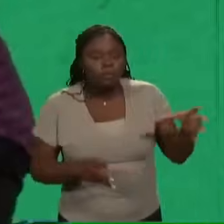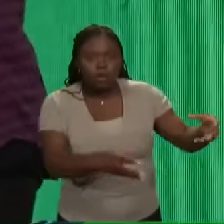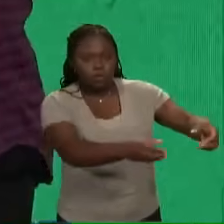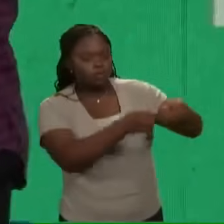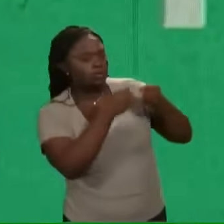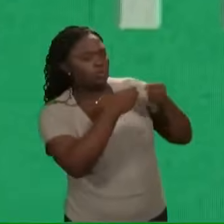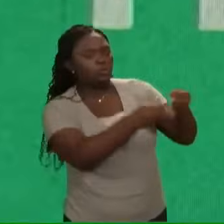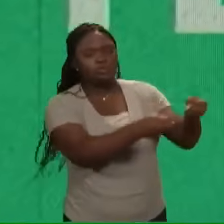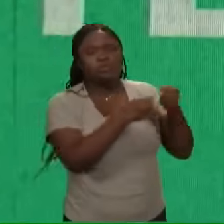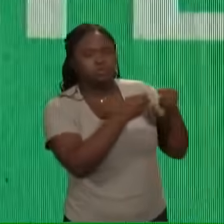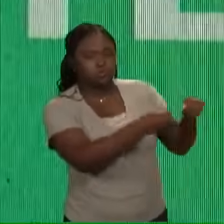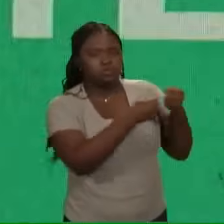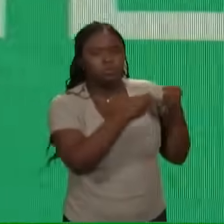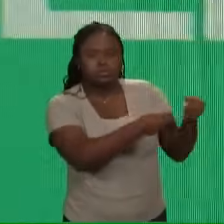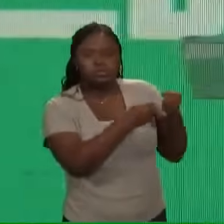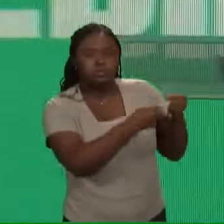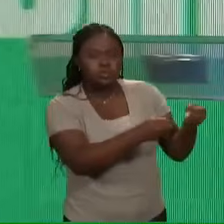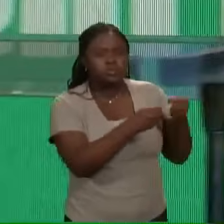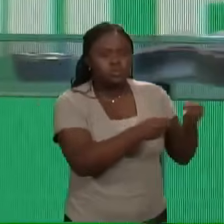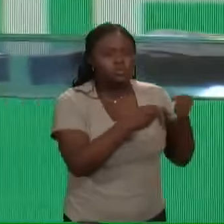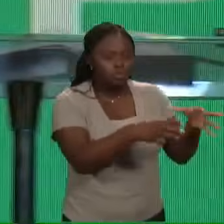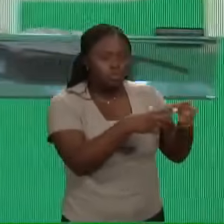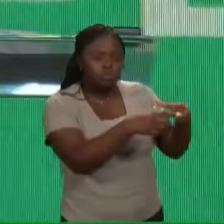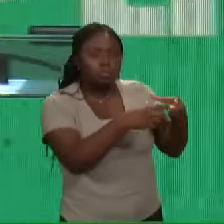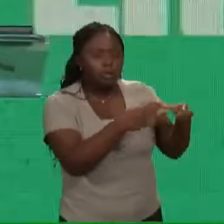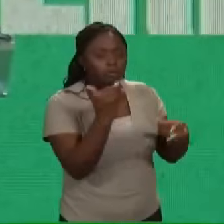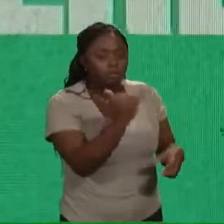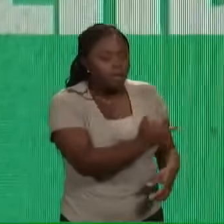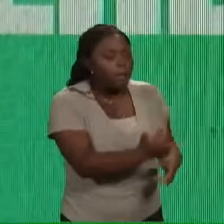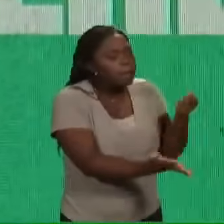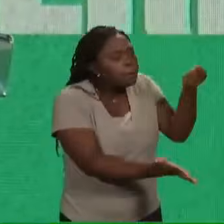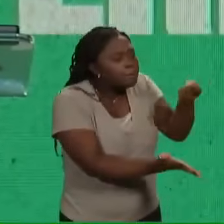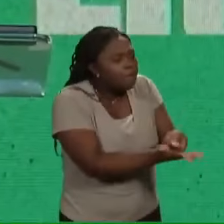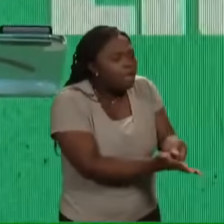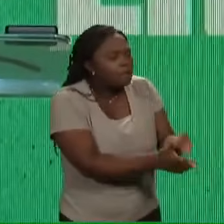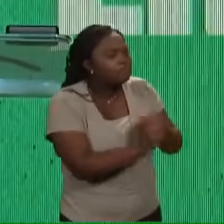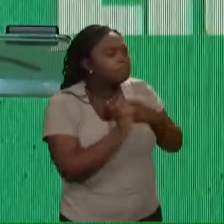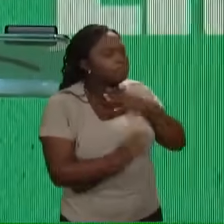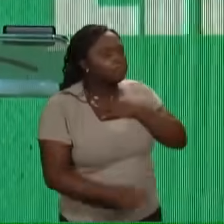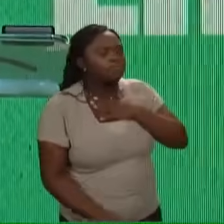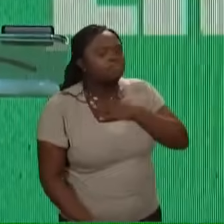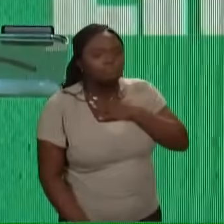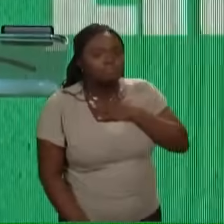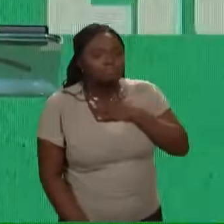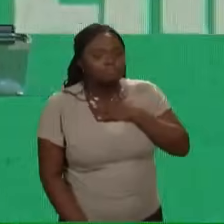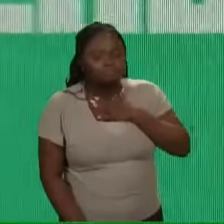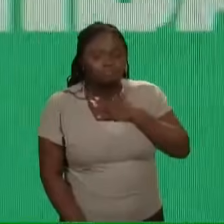o camarada. Começou a sufocar ele e falou: paga o que você me deve.